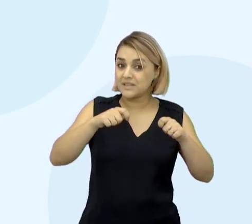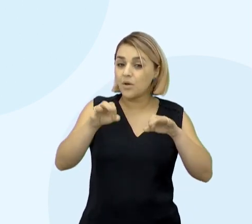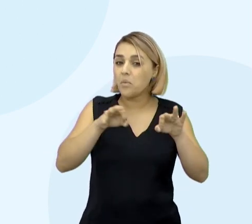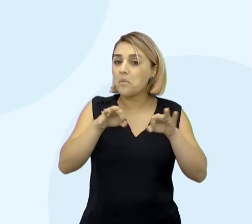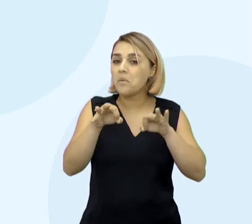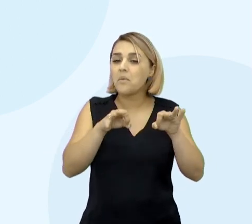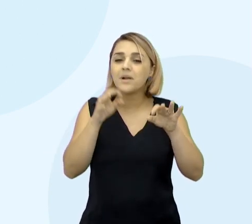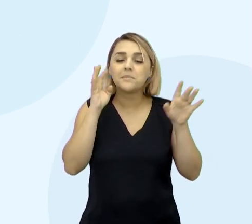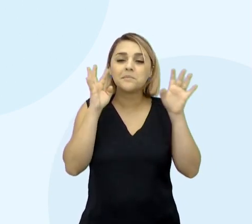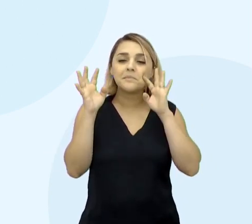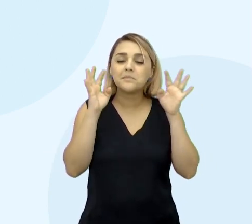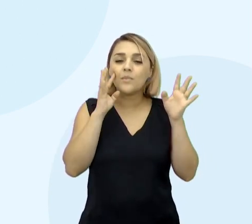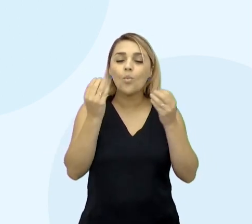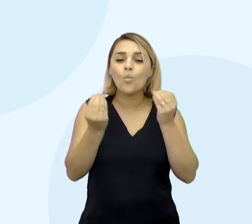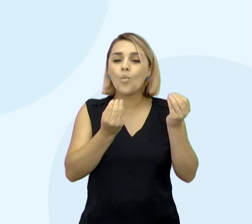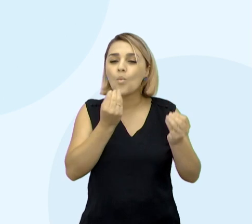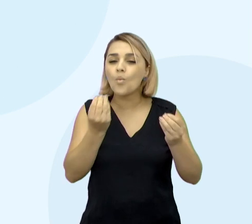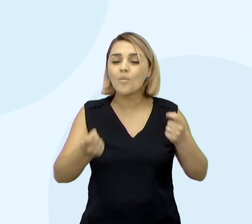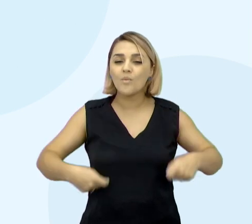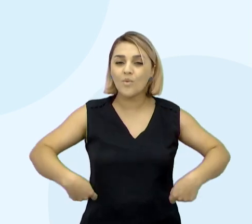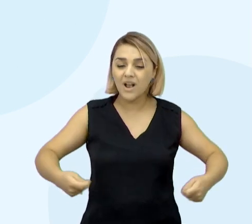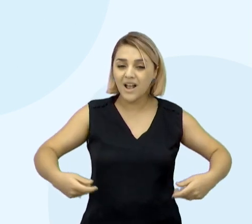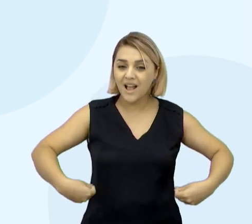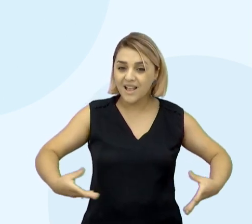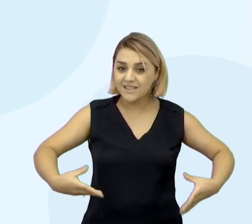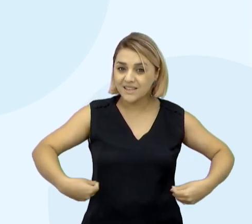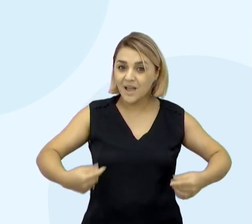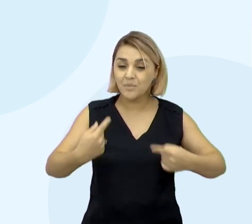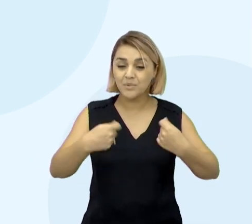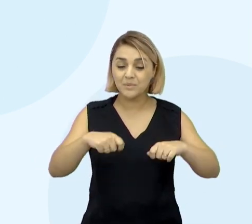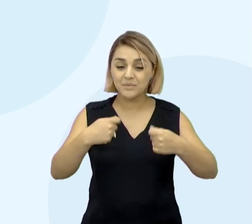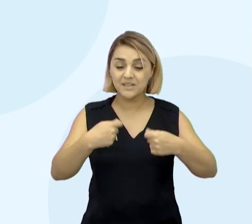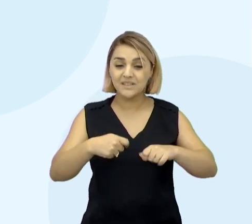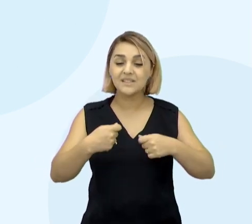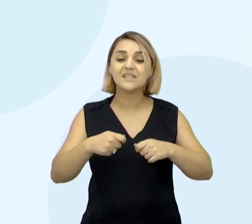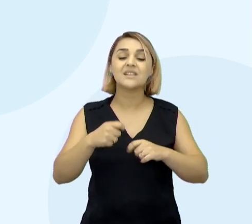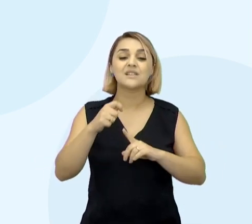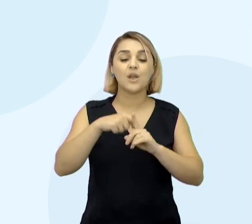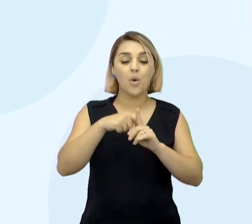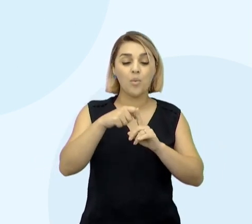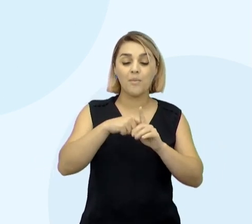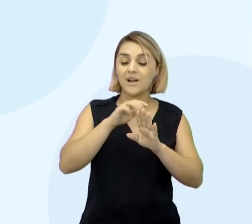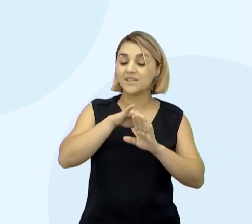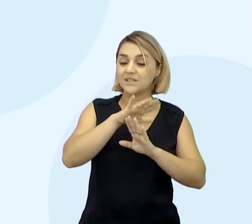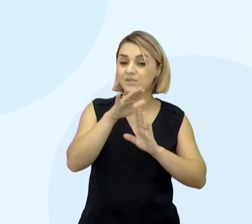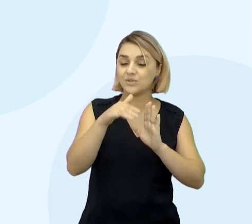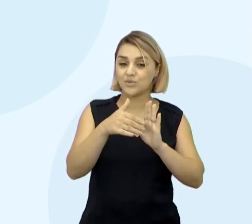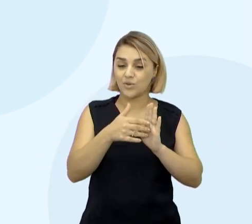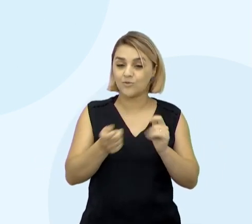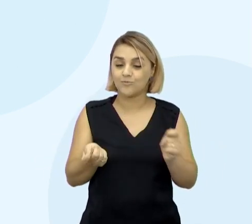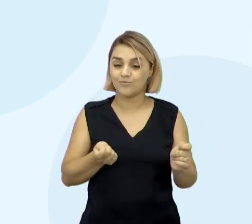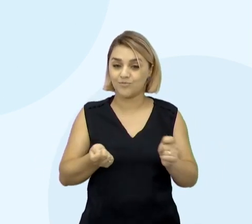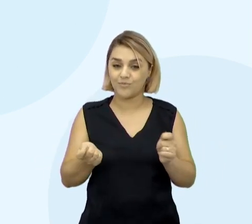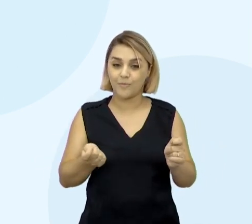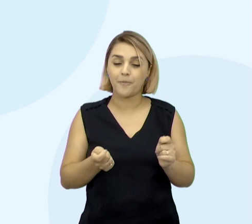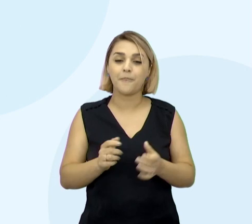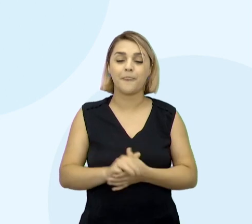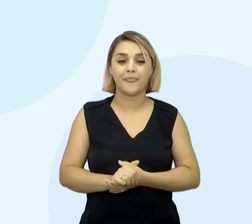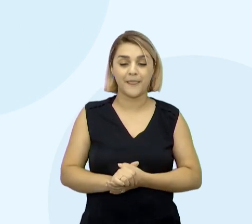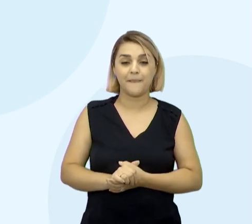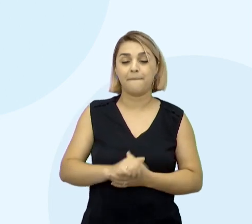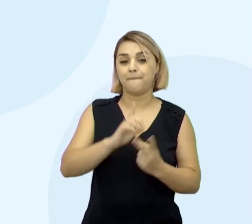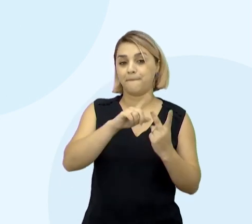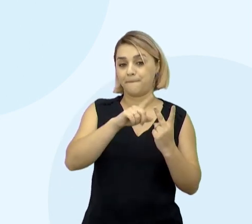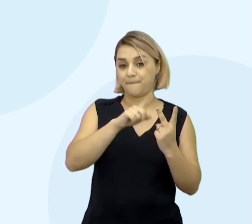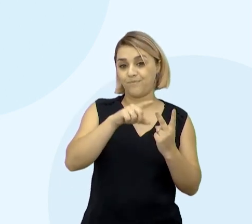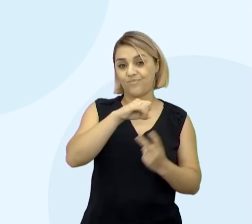dinheiro, pois terá de durar o mês todo. Para resolver esse problema, Juliana propôs anotar tudo o que eles gastam